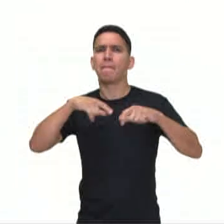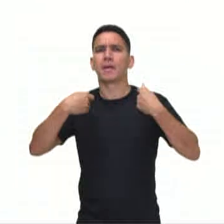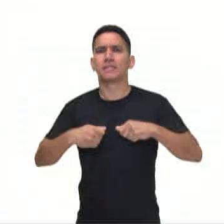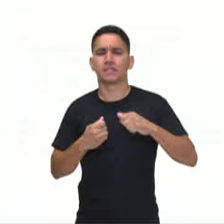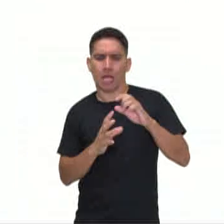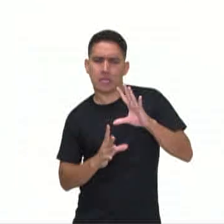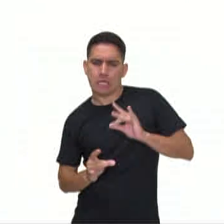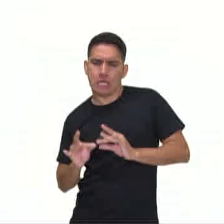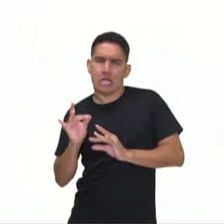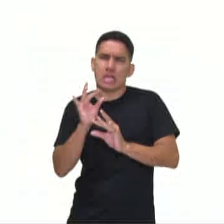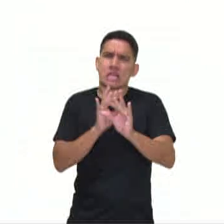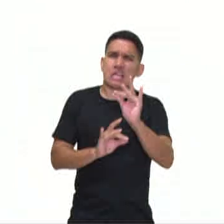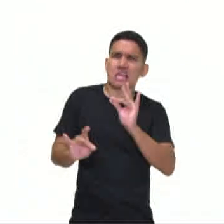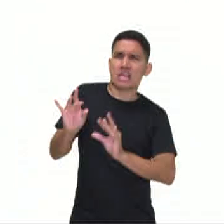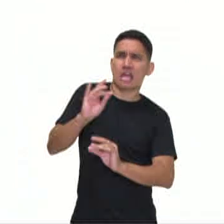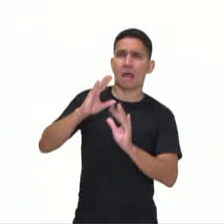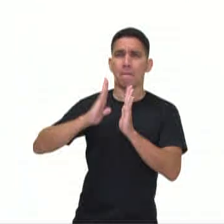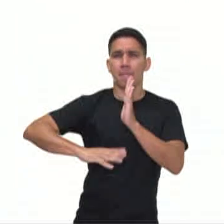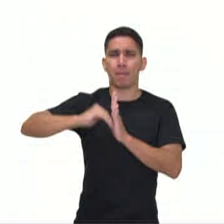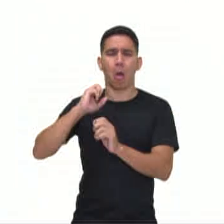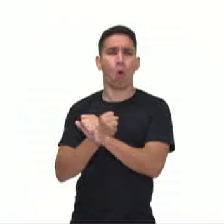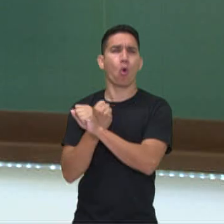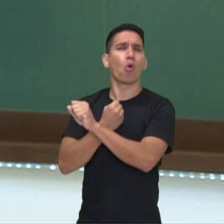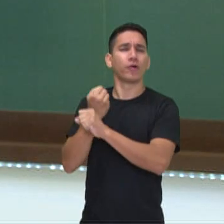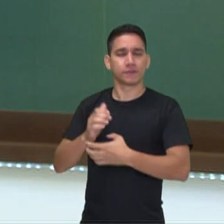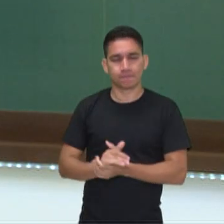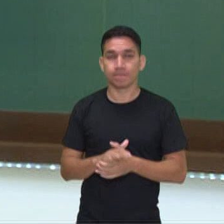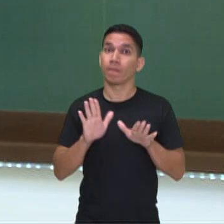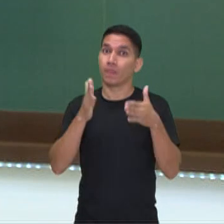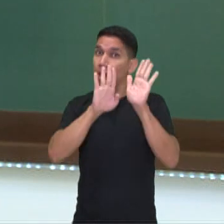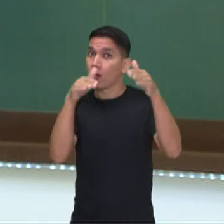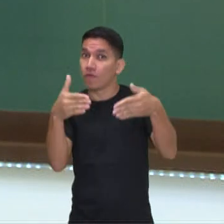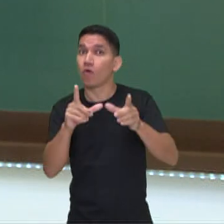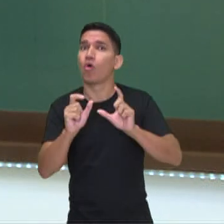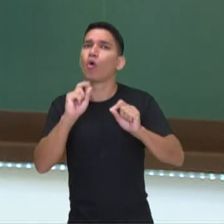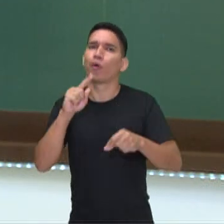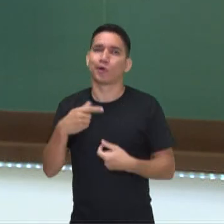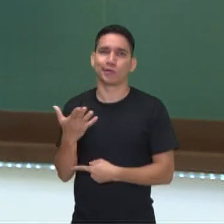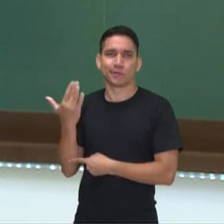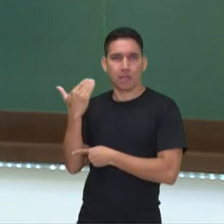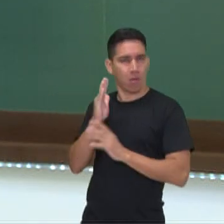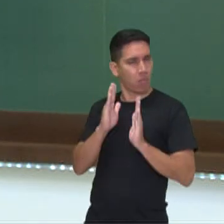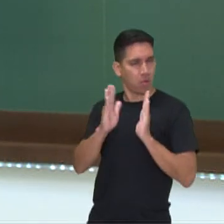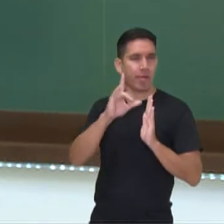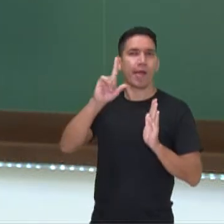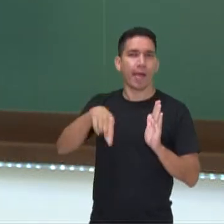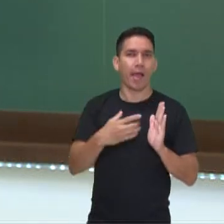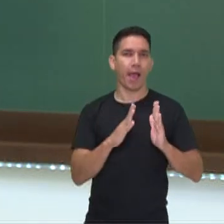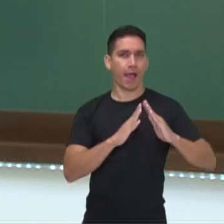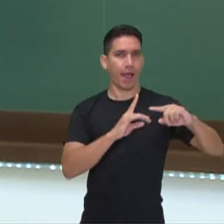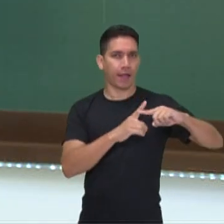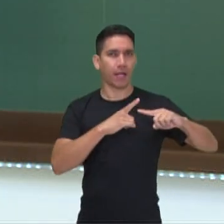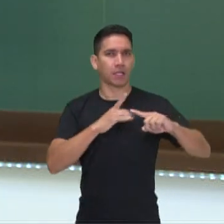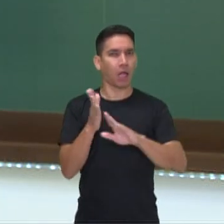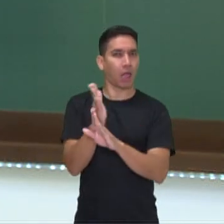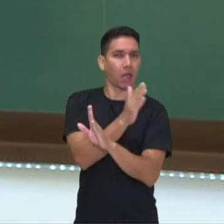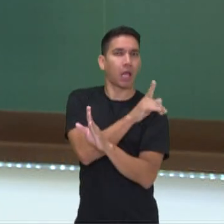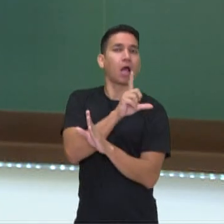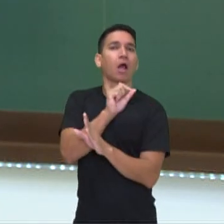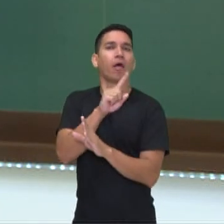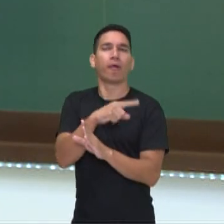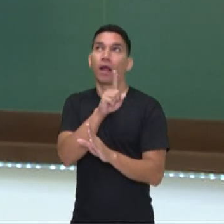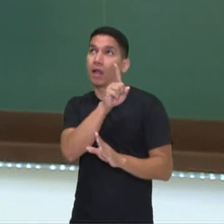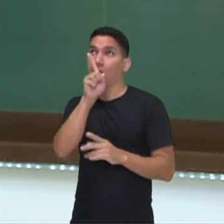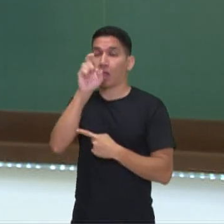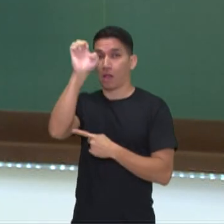com adornos, esculturas e pinturas. O que é esse o foco, gente? A igreja vem de uma decadência, né? Isso a gente volta lá no barroco europeu,